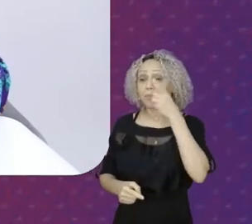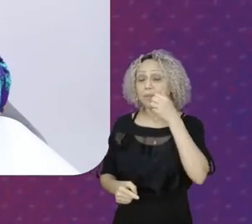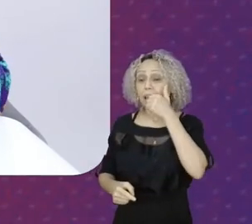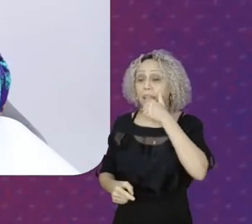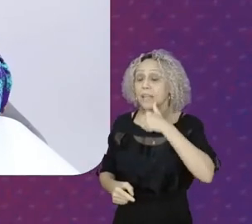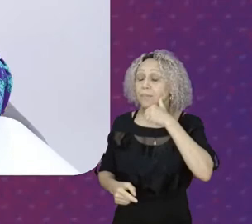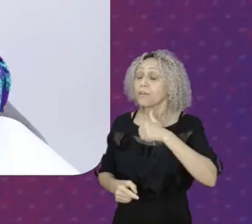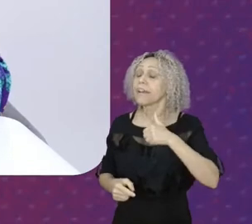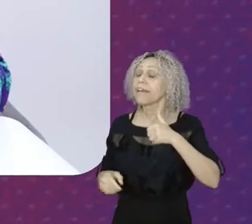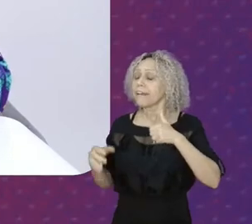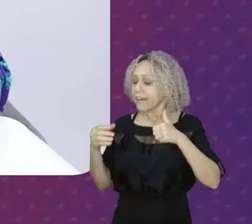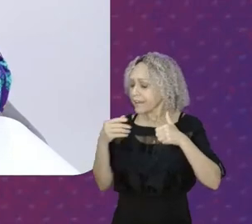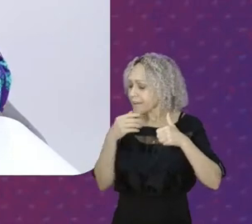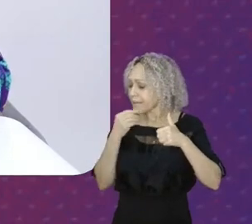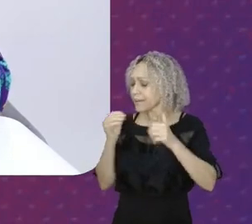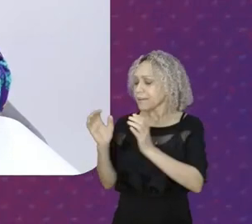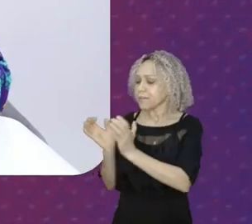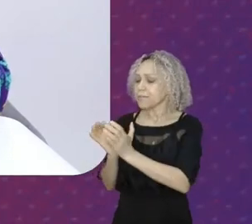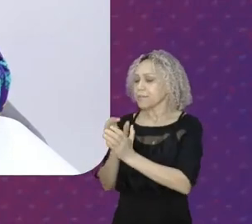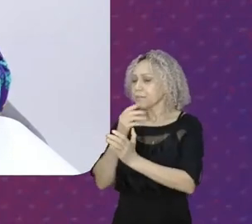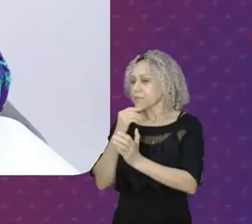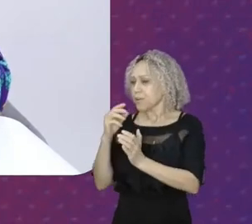2 delas